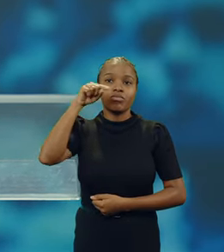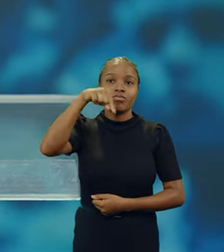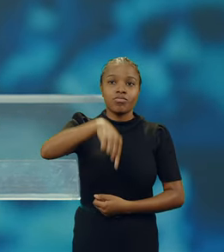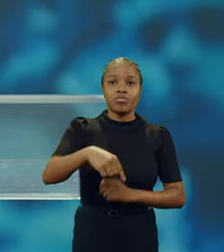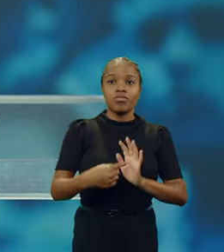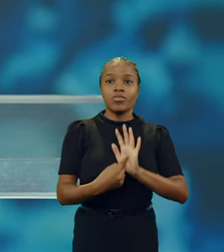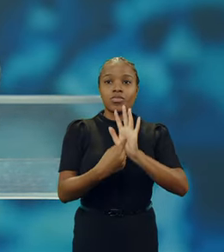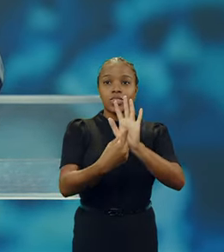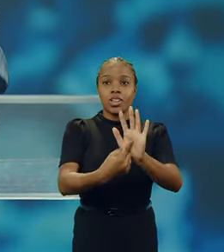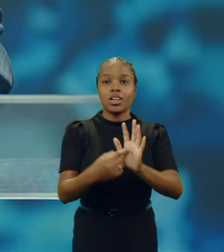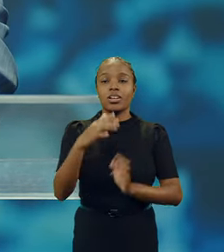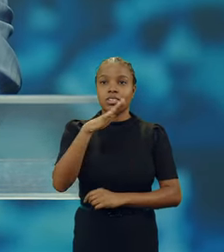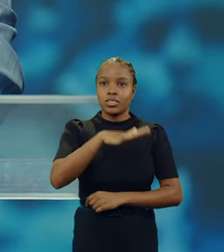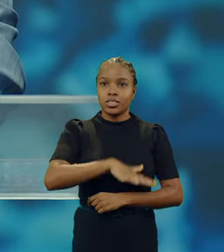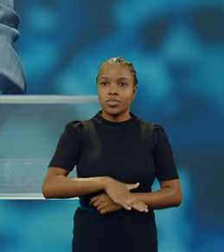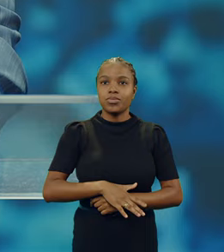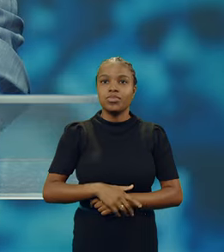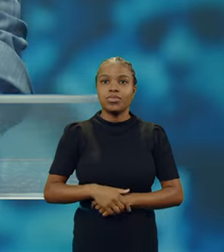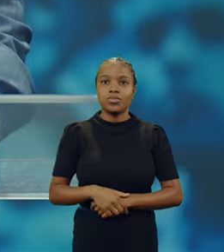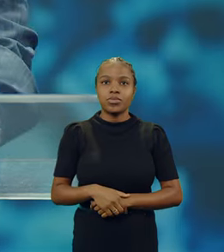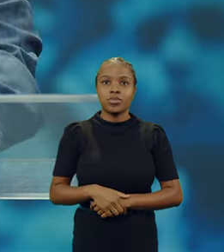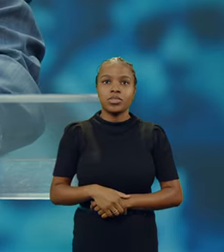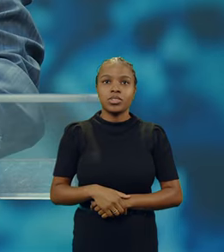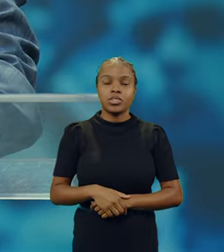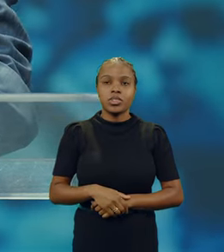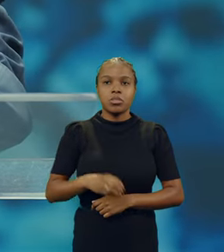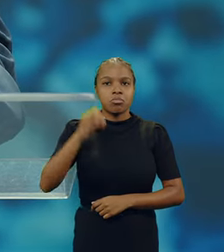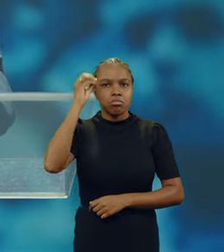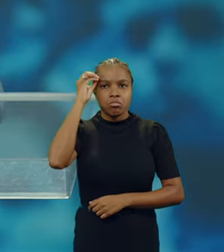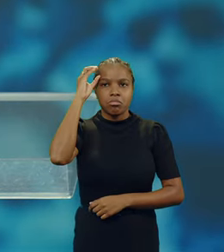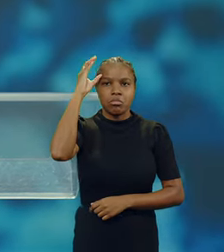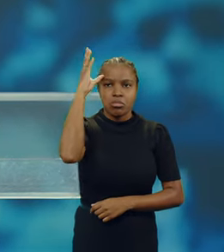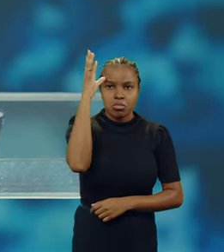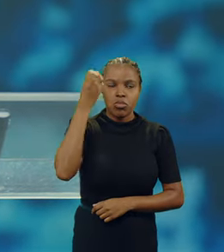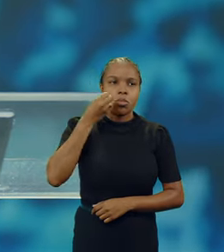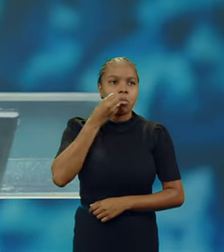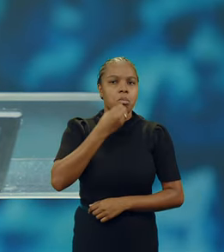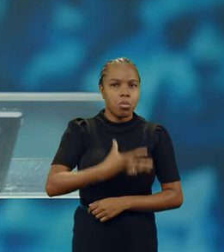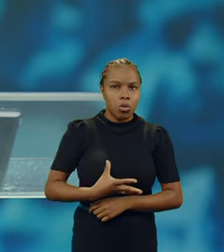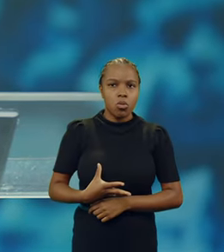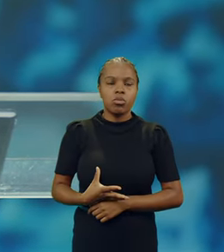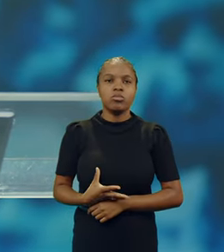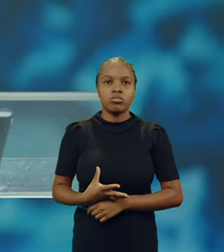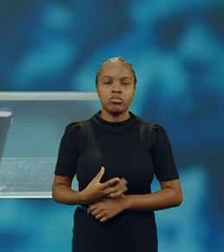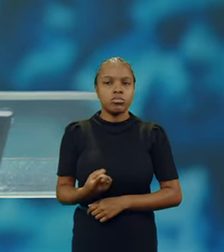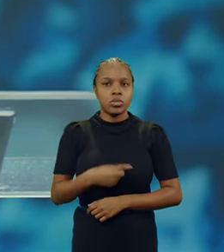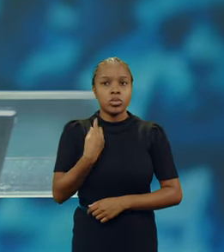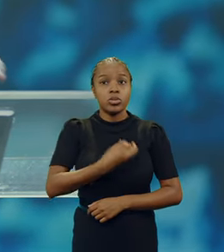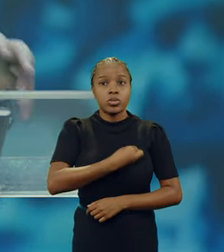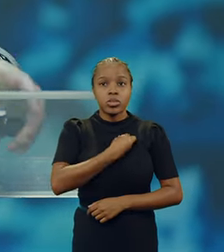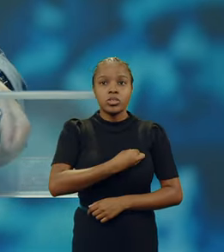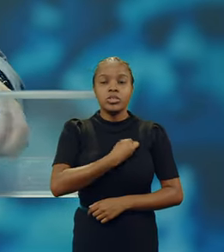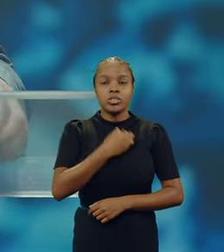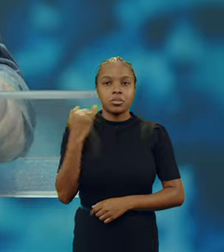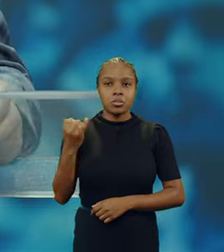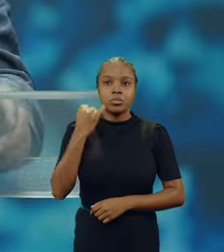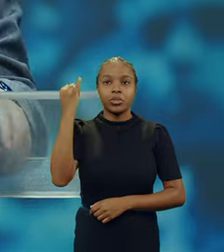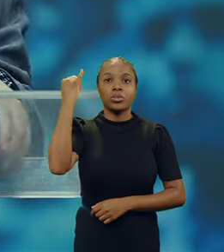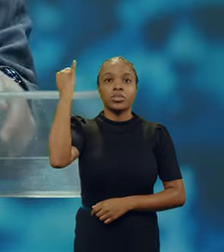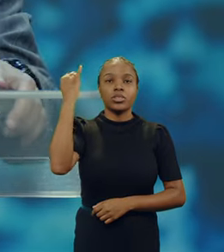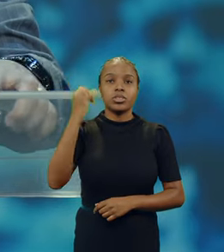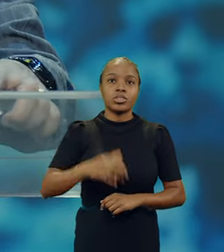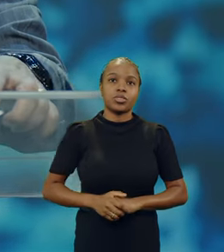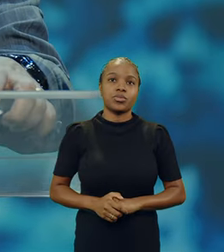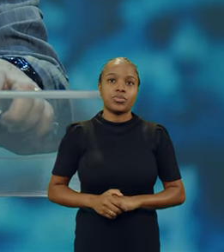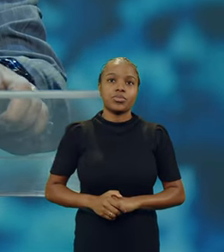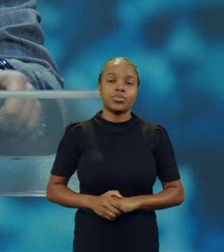aqui esta tarde de muita edificação para a nossa vida. Me foi